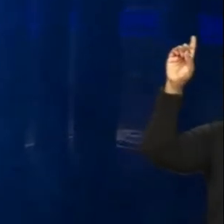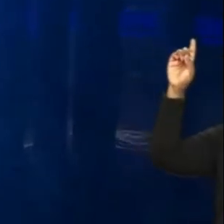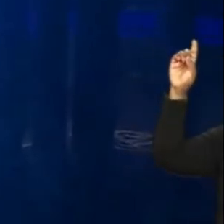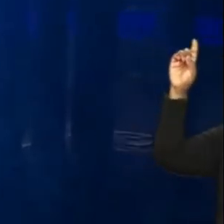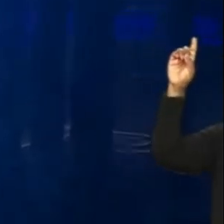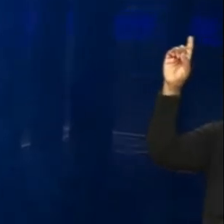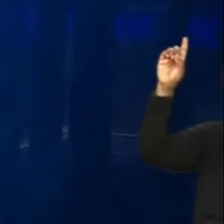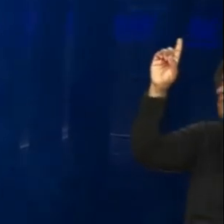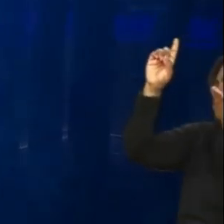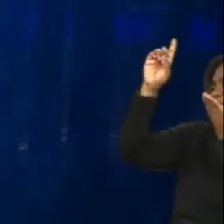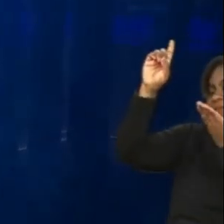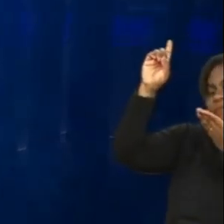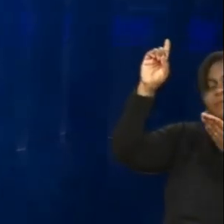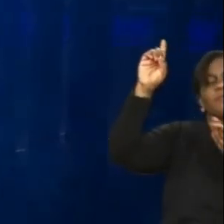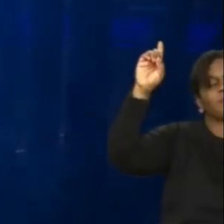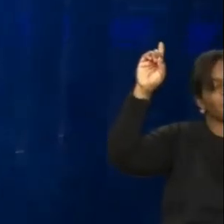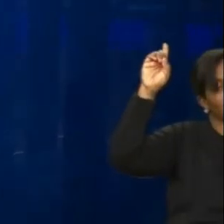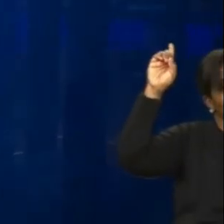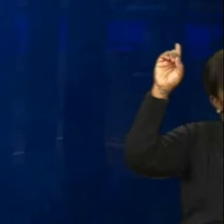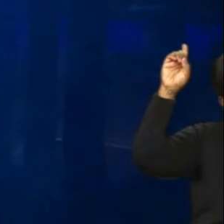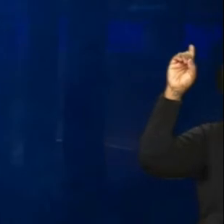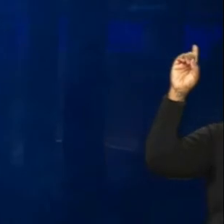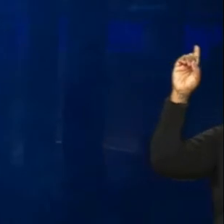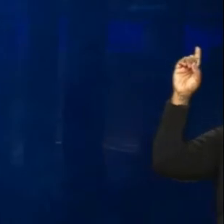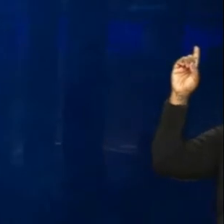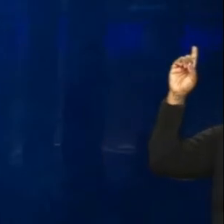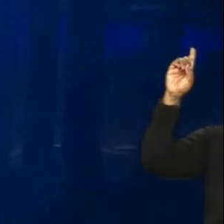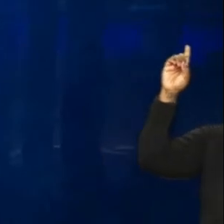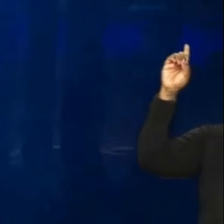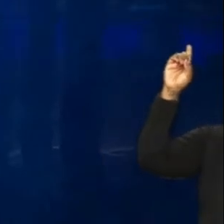creio em ti.